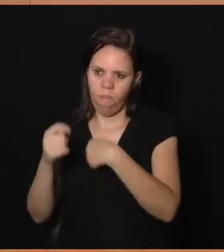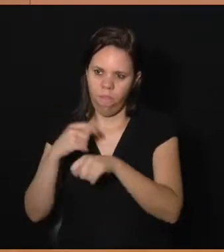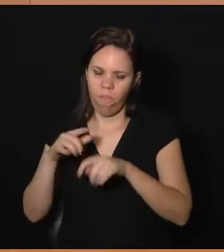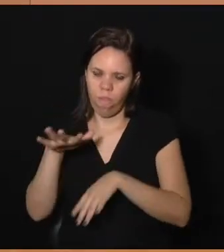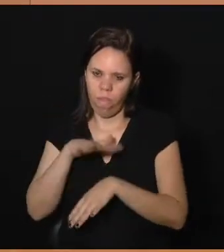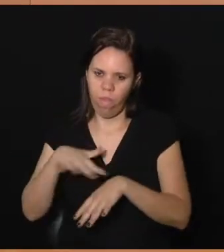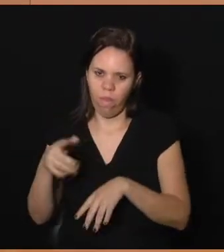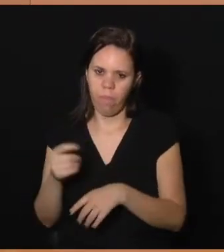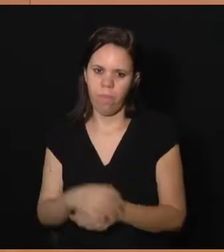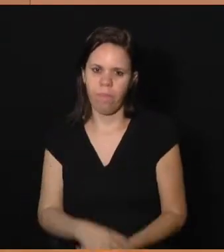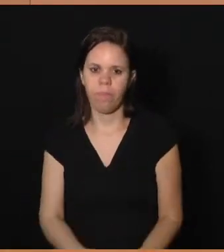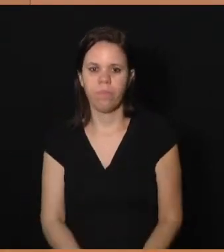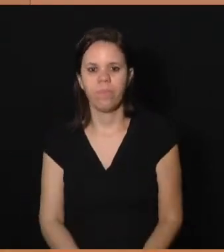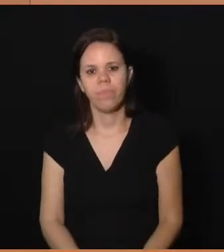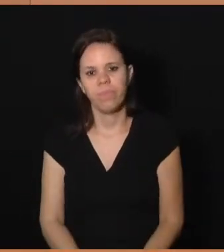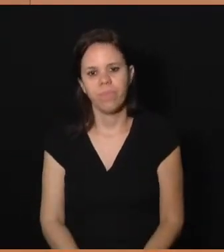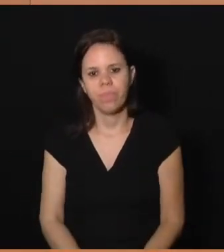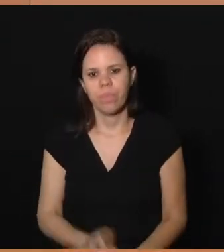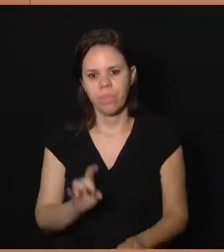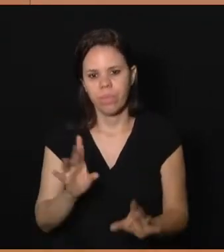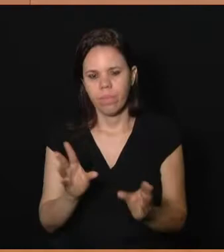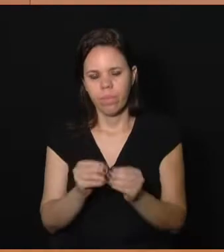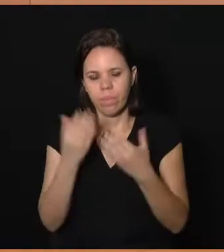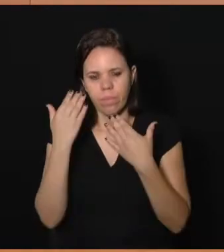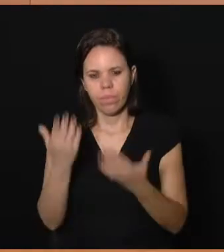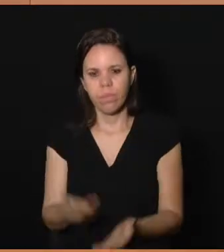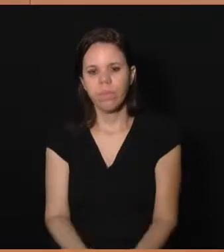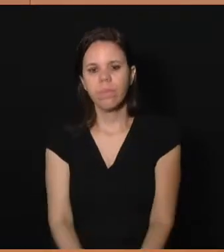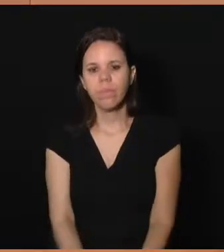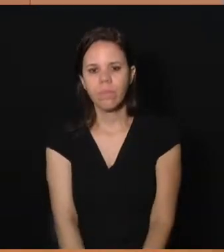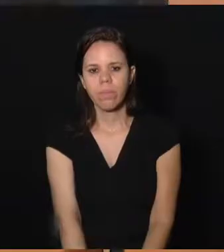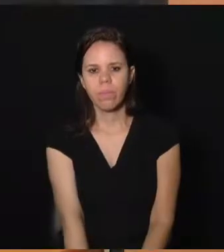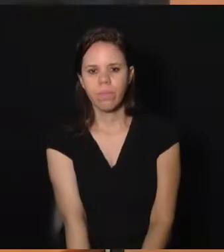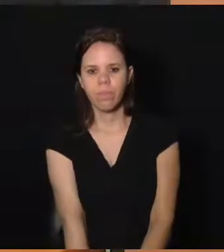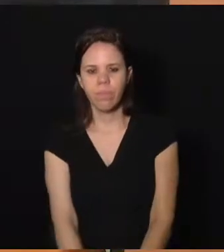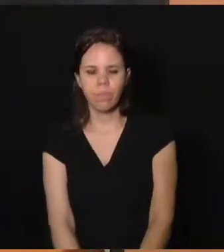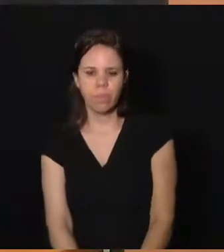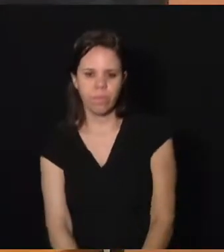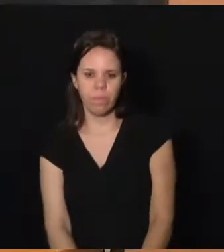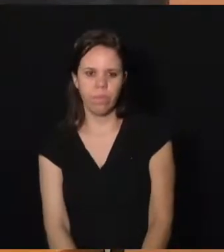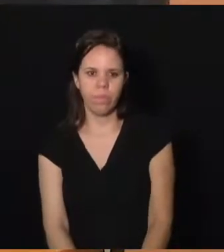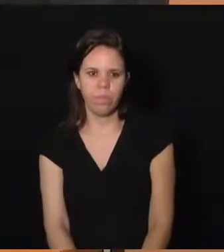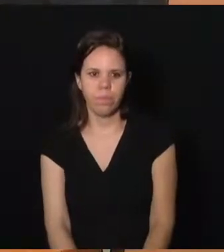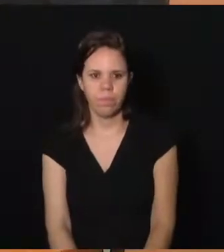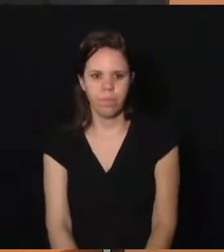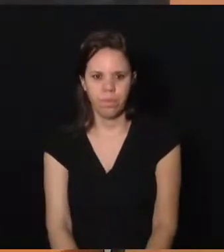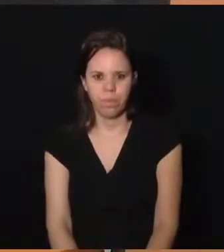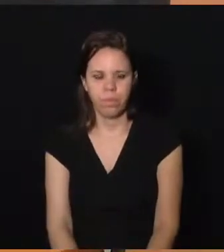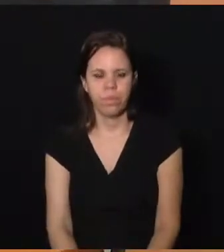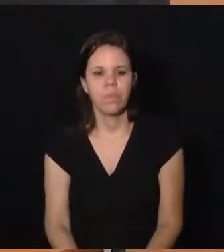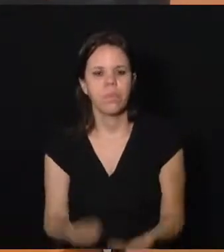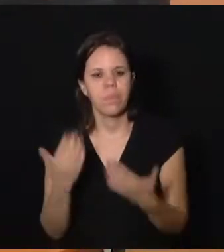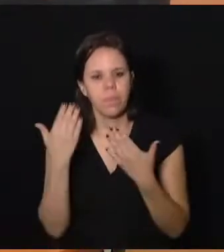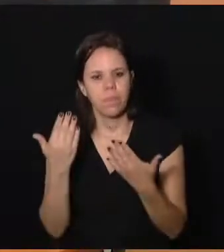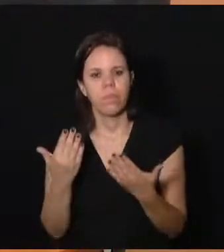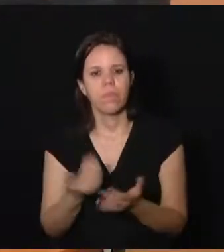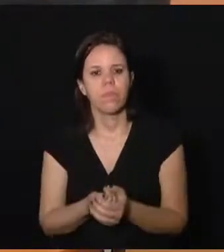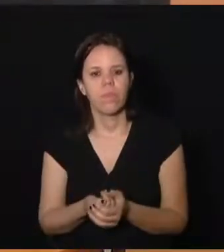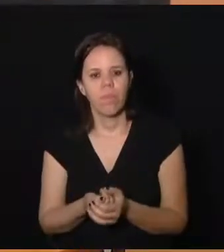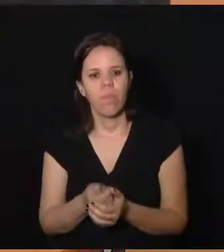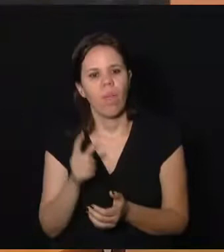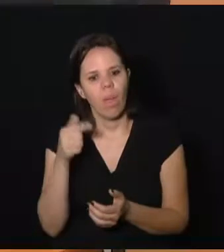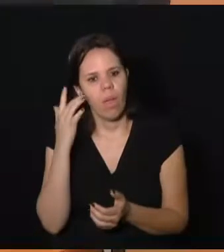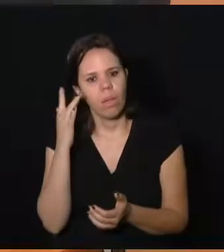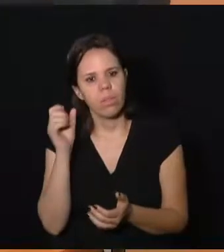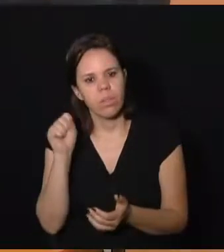ambiente de negócio. Então é isso aí. Obrigado, Elson, pelas palavras. Eu acho que é